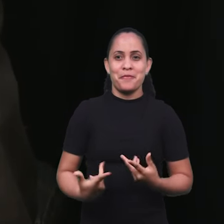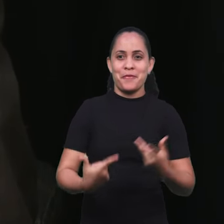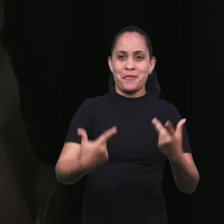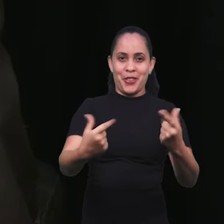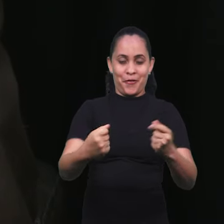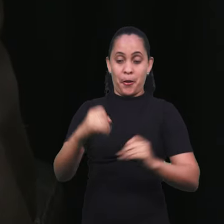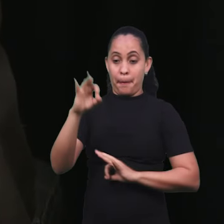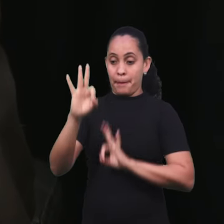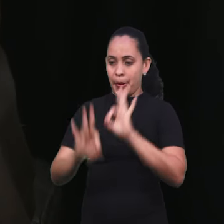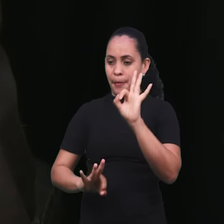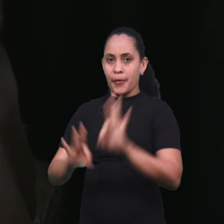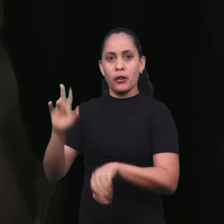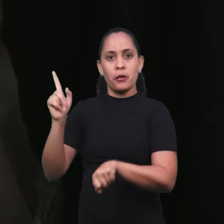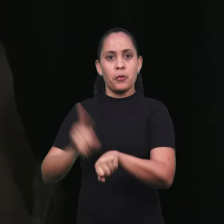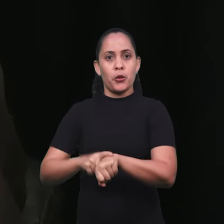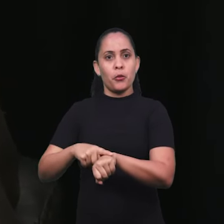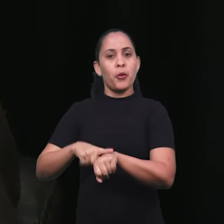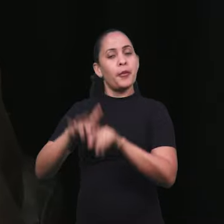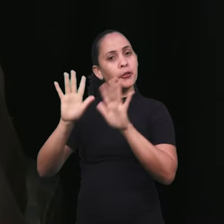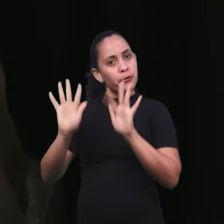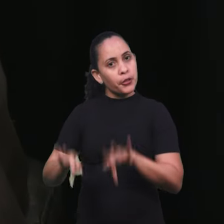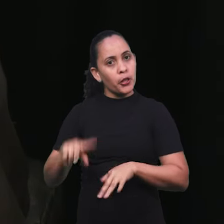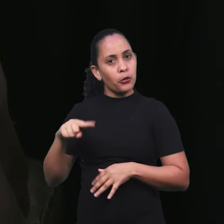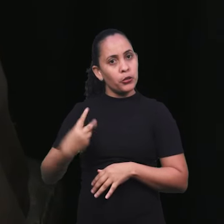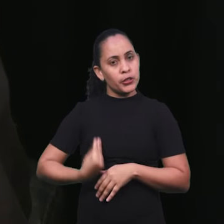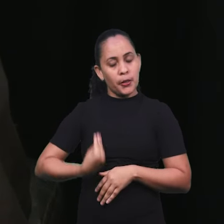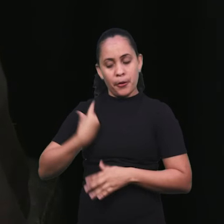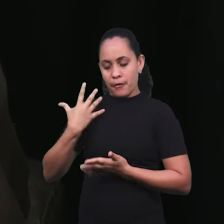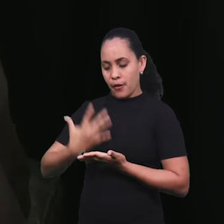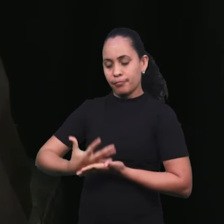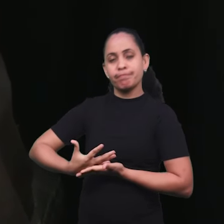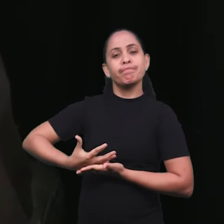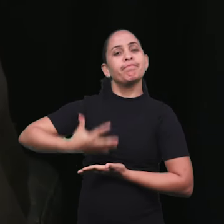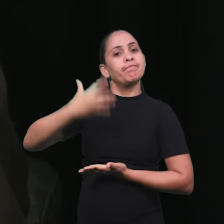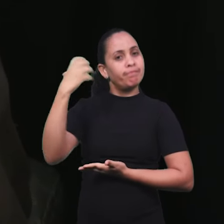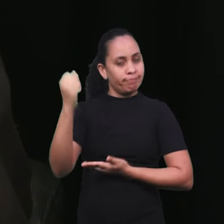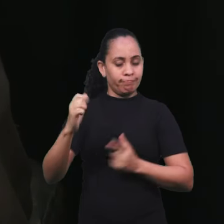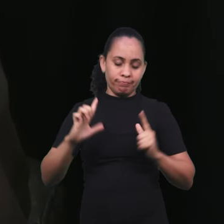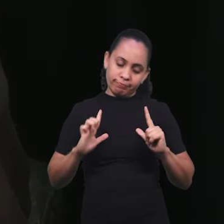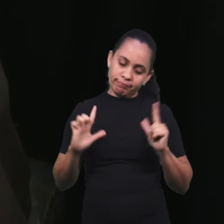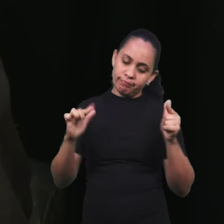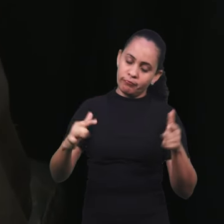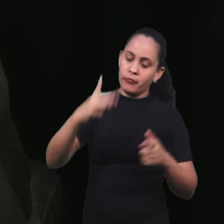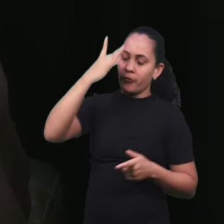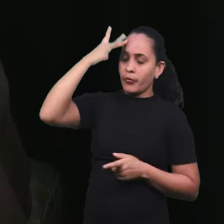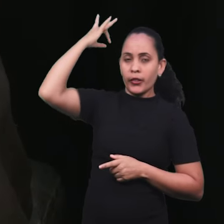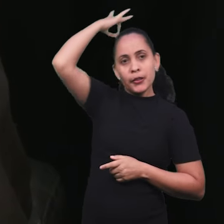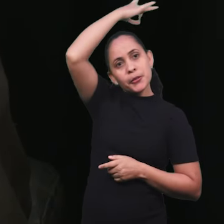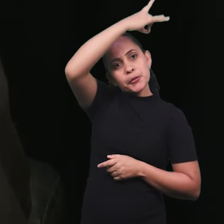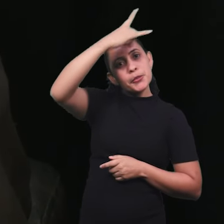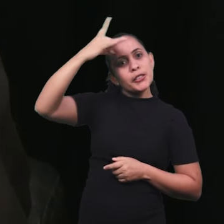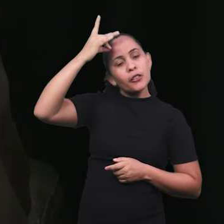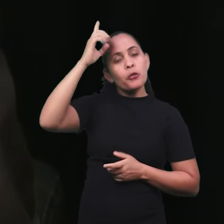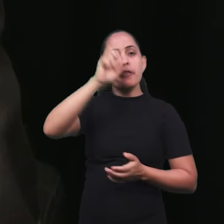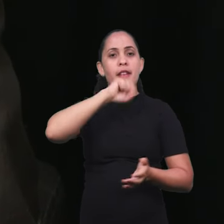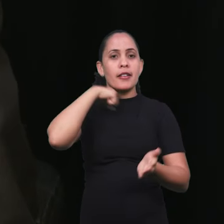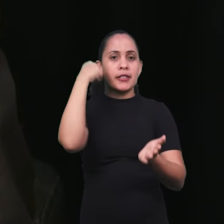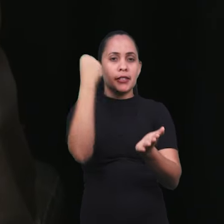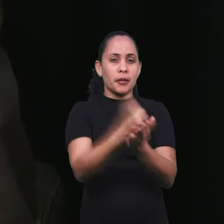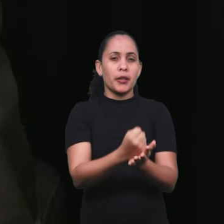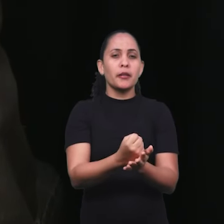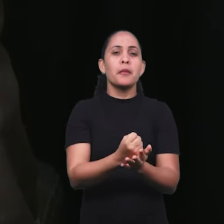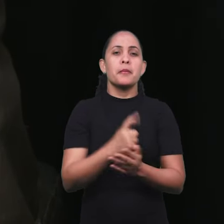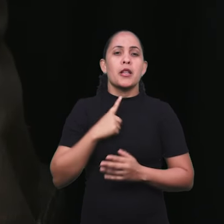homem para preparar o homem para esse momento final que nós estamos vivendo, né? Então, nós estamos estudando essa operação do Espírito Santo desde o